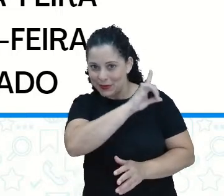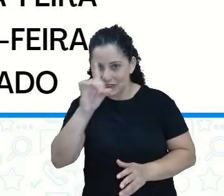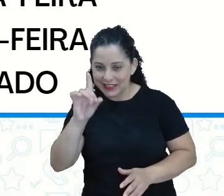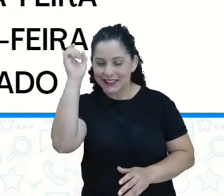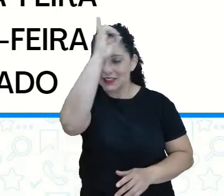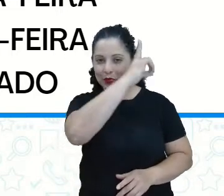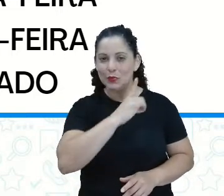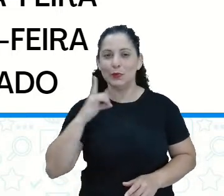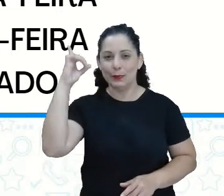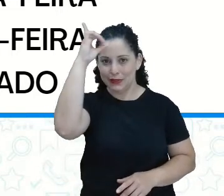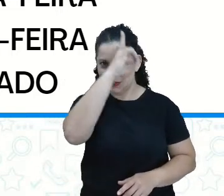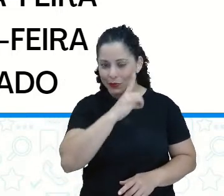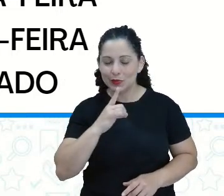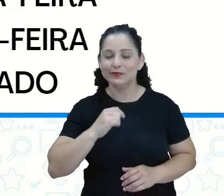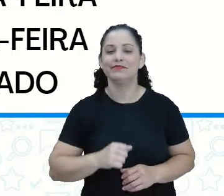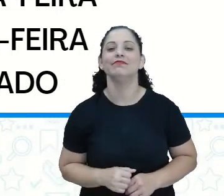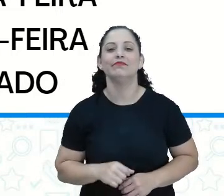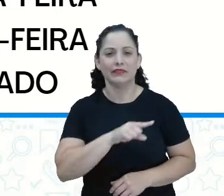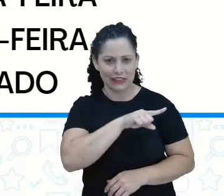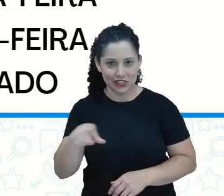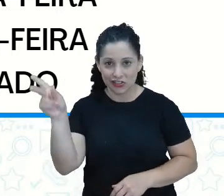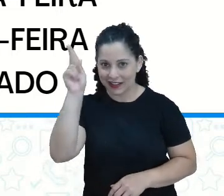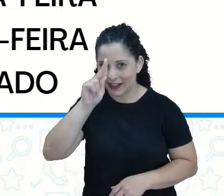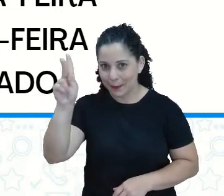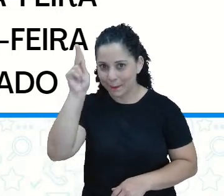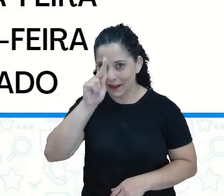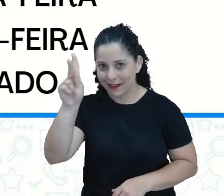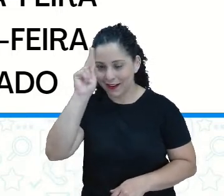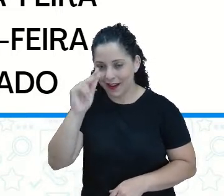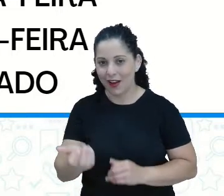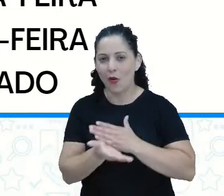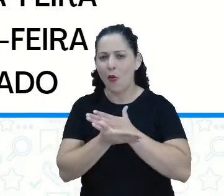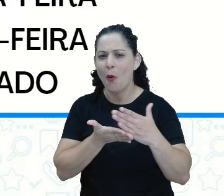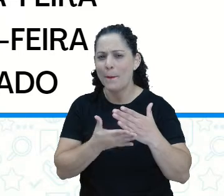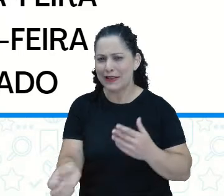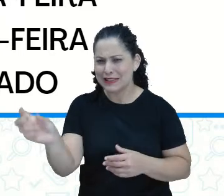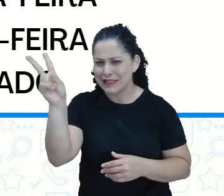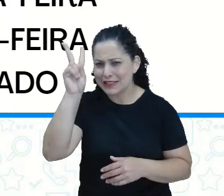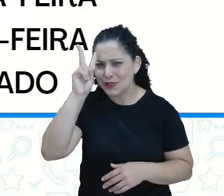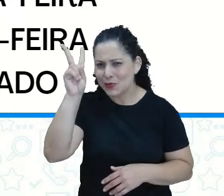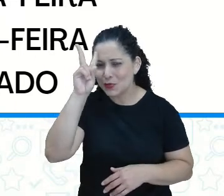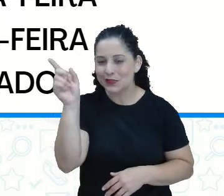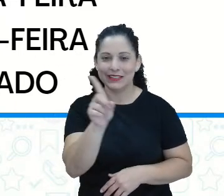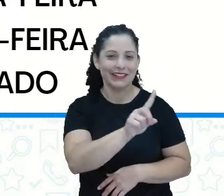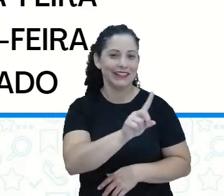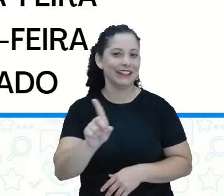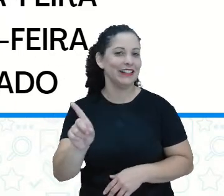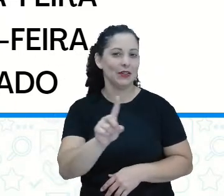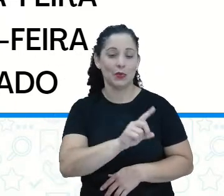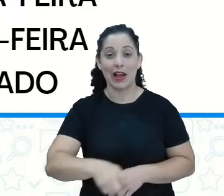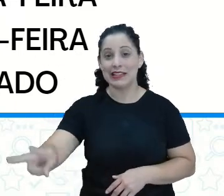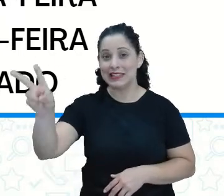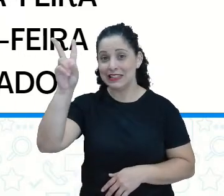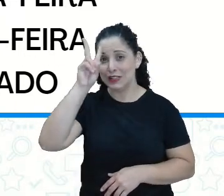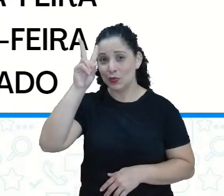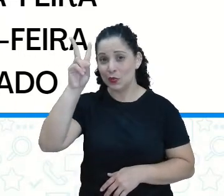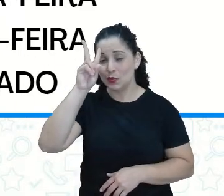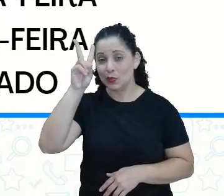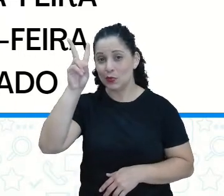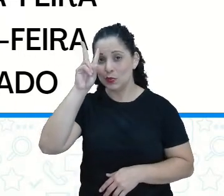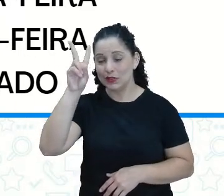da semana. Lembra que nós falamos que não é a segunda-feira. A segunda-feira é o primeiro